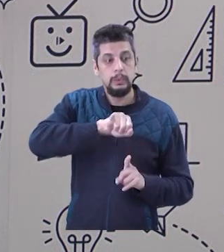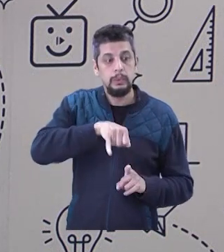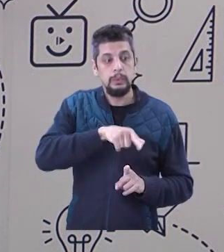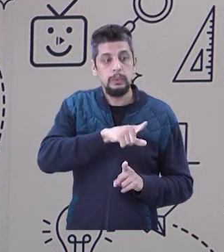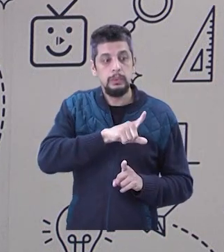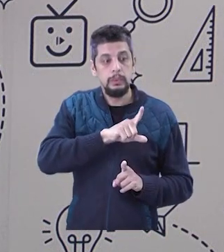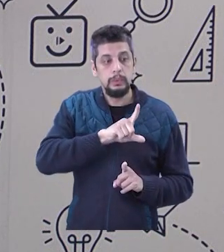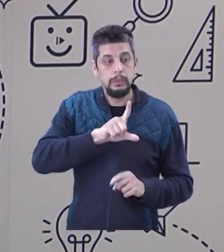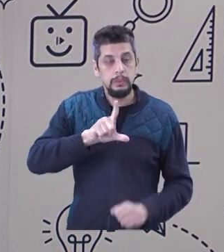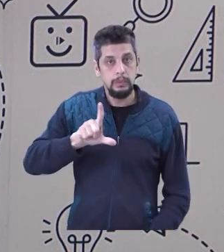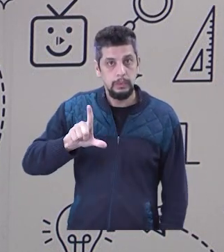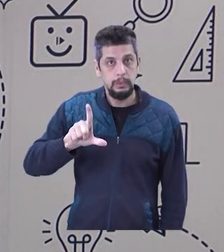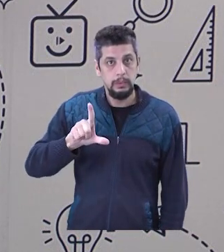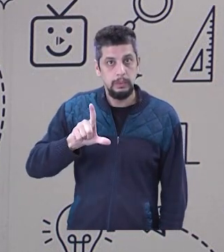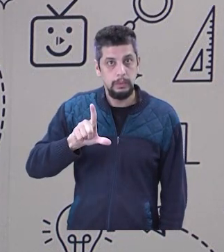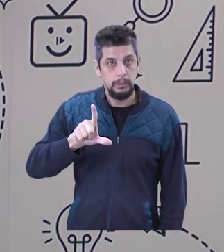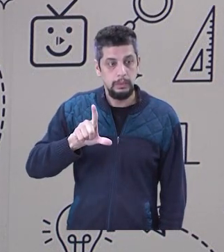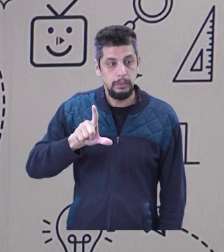Julho.